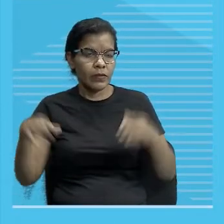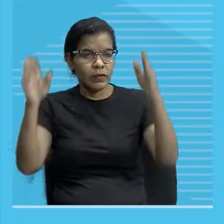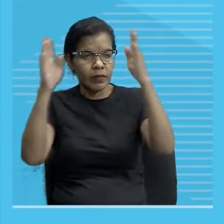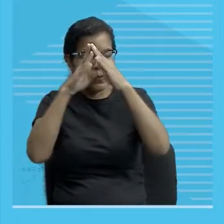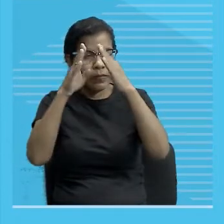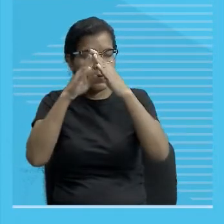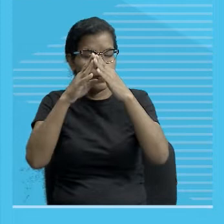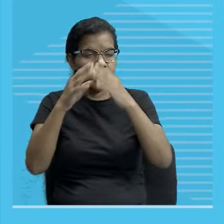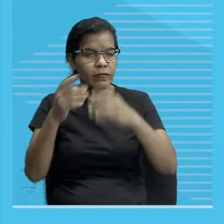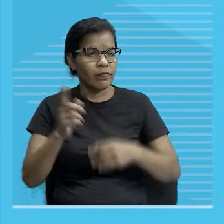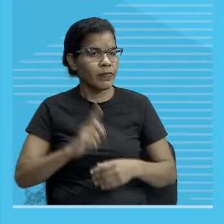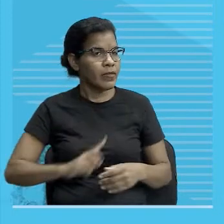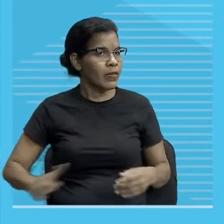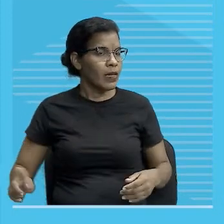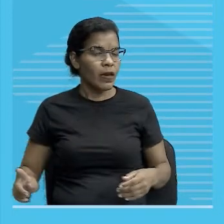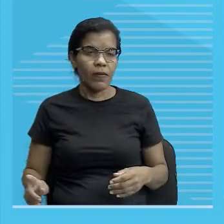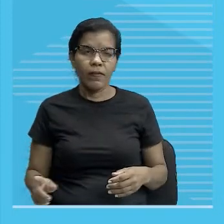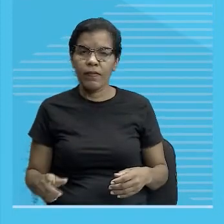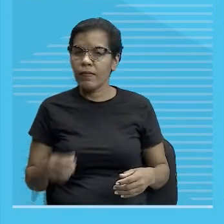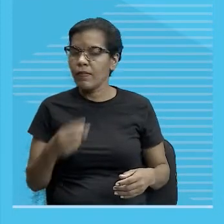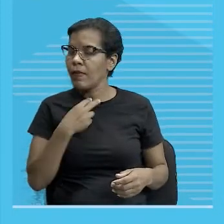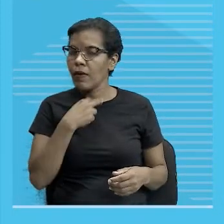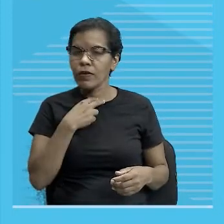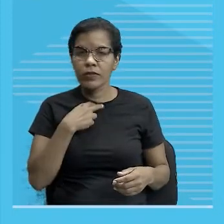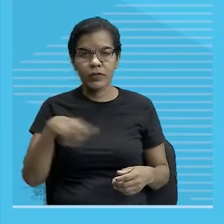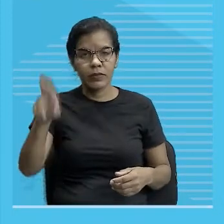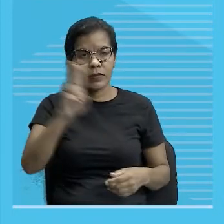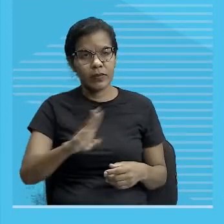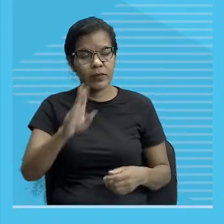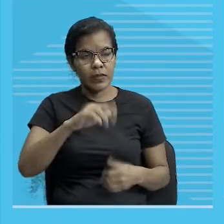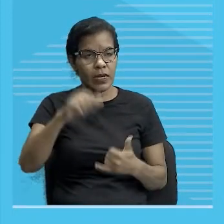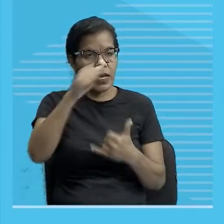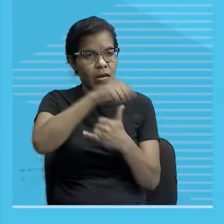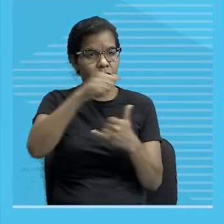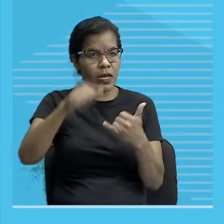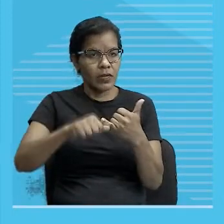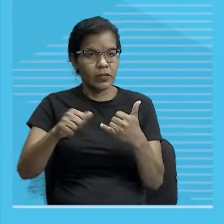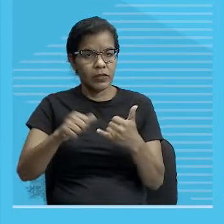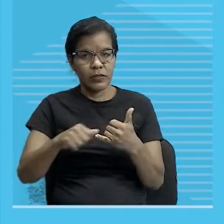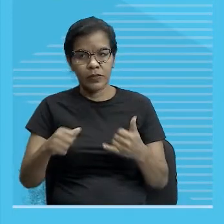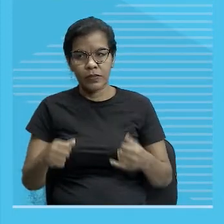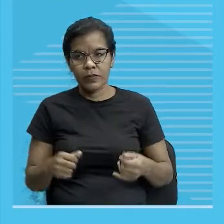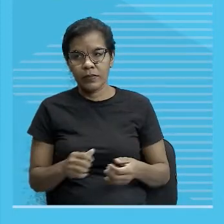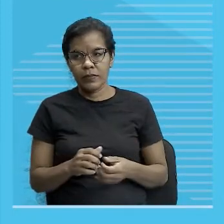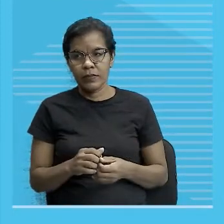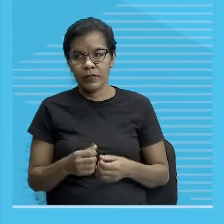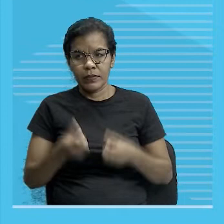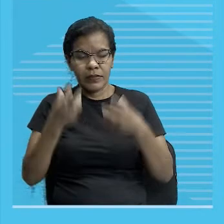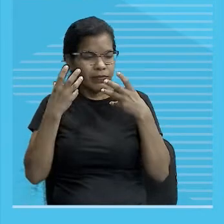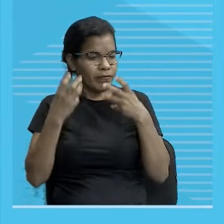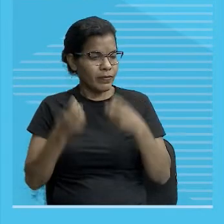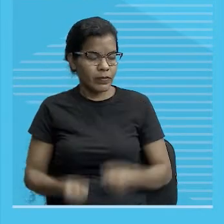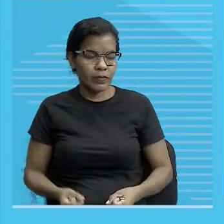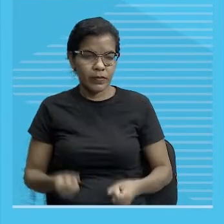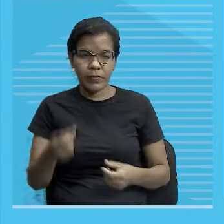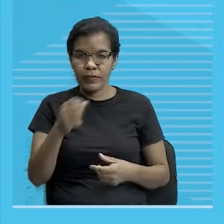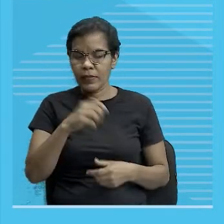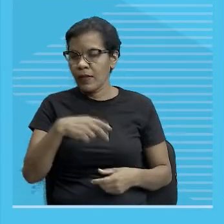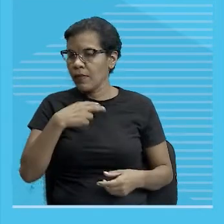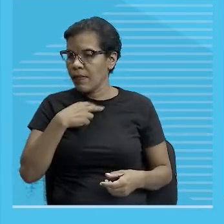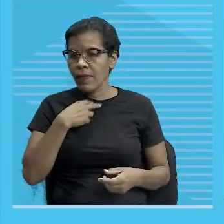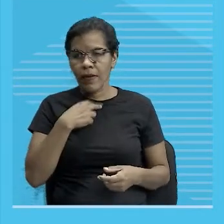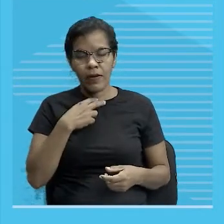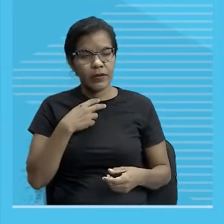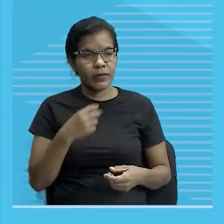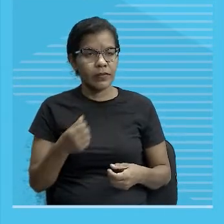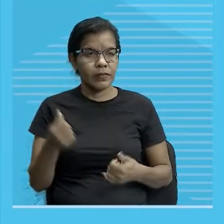não aceita artigo, gente. Olha aí o perigo. Não aceita artigo. Boa noite, Jéssica